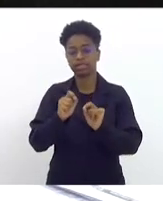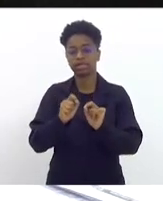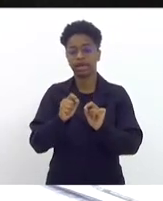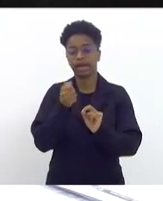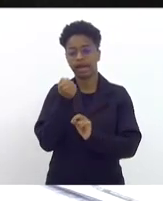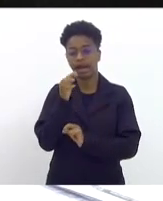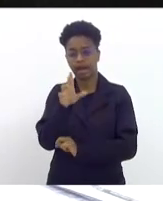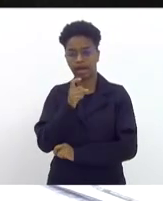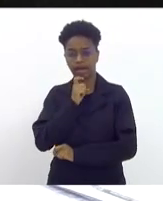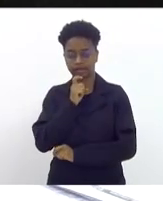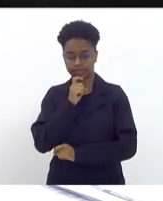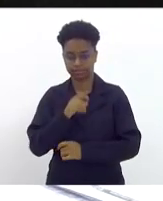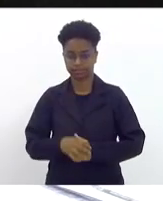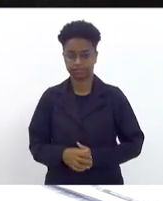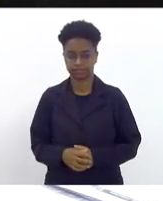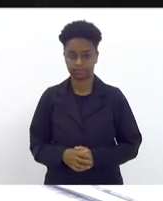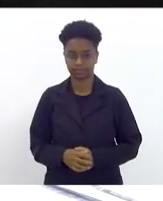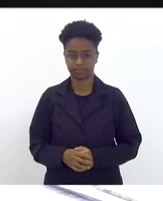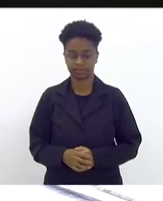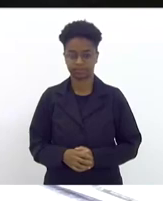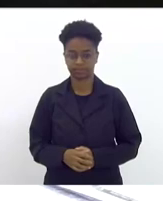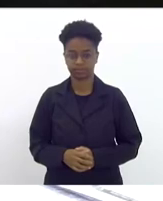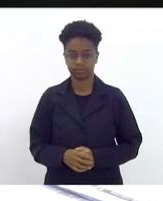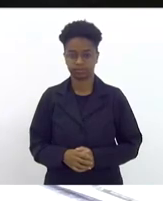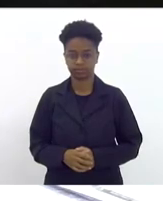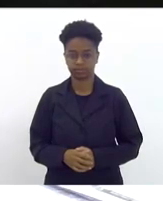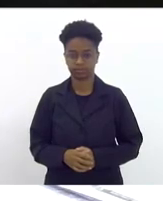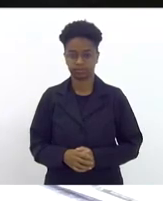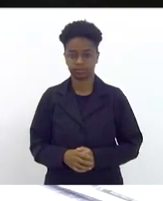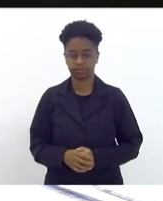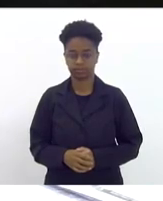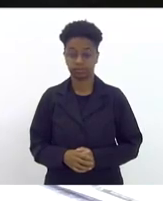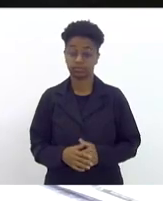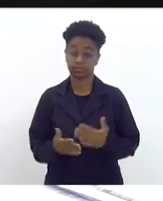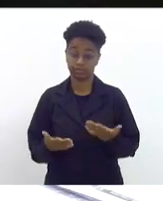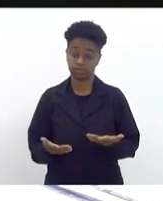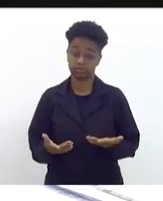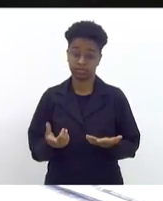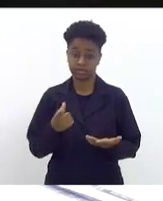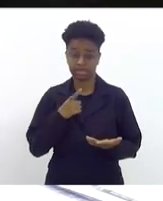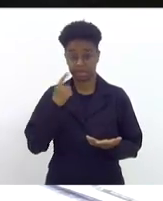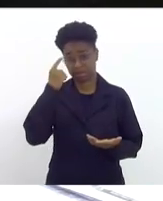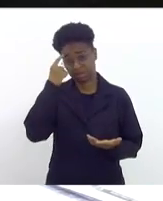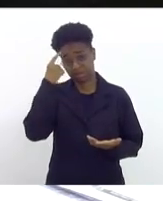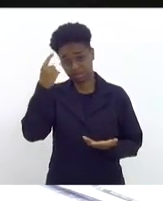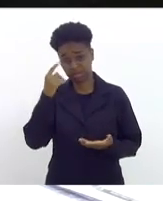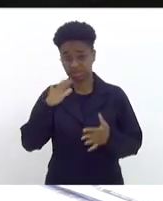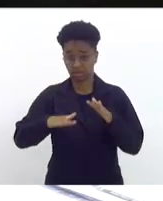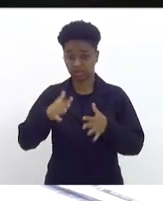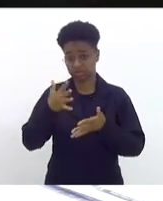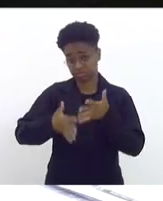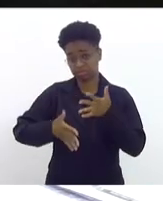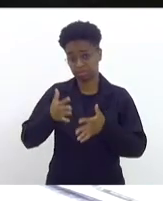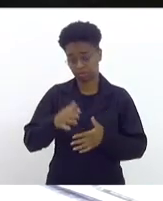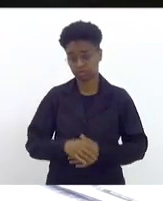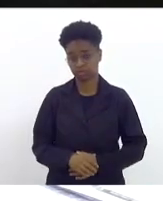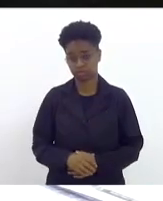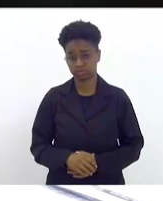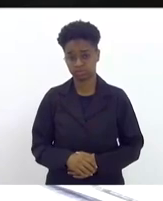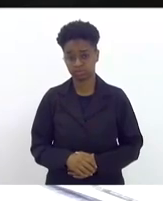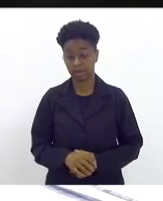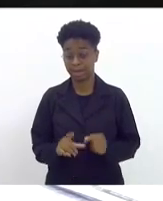ar condicionado não teria uma hipótese de prejudicar habilidade